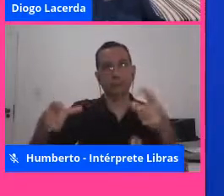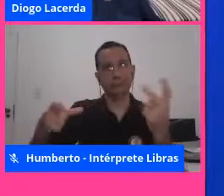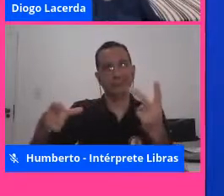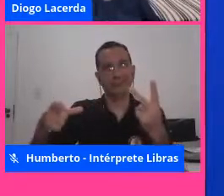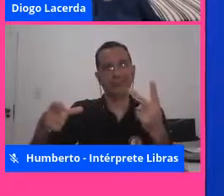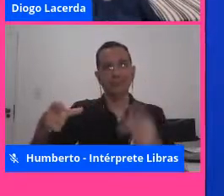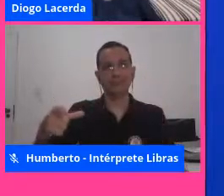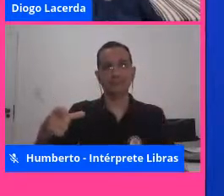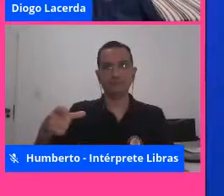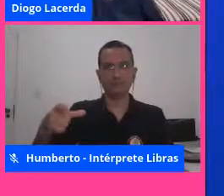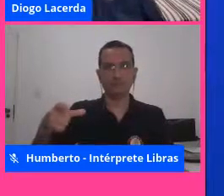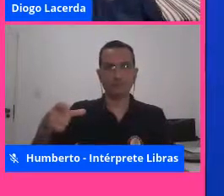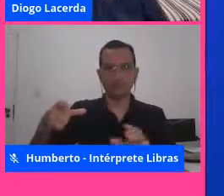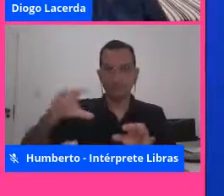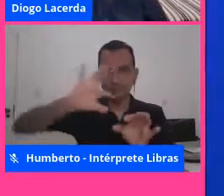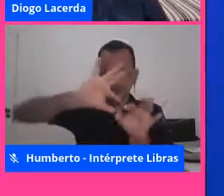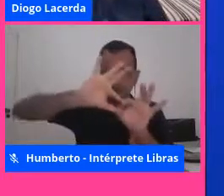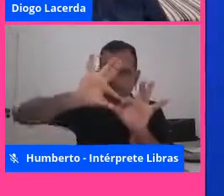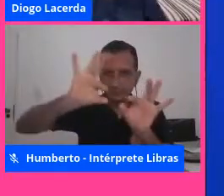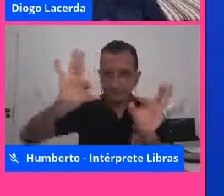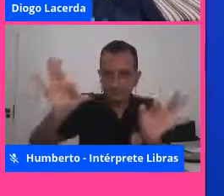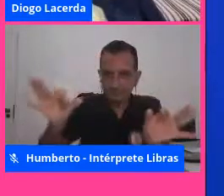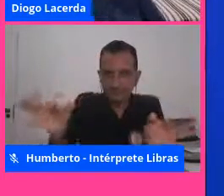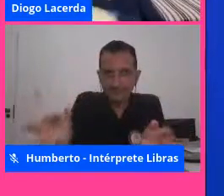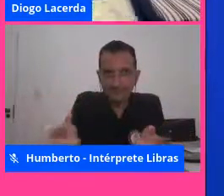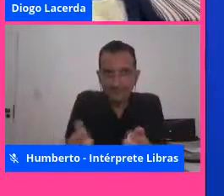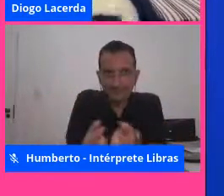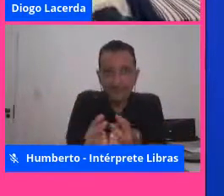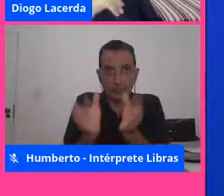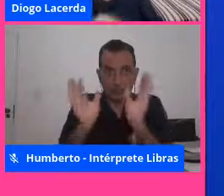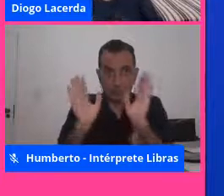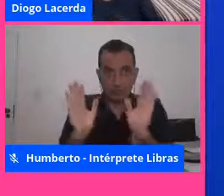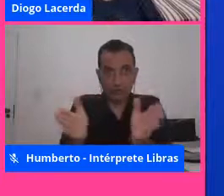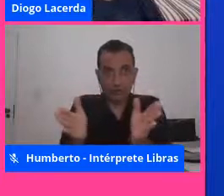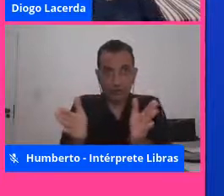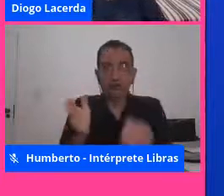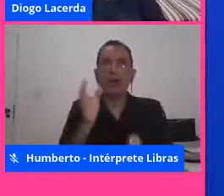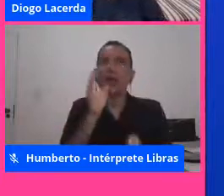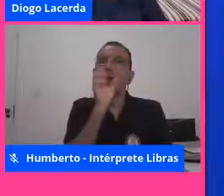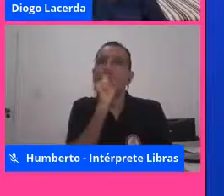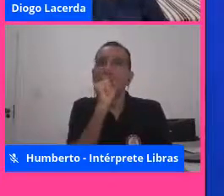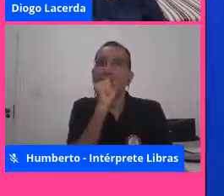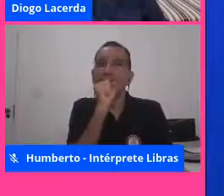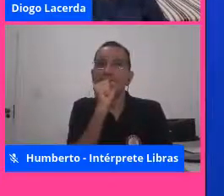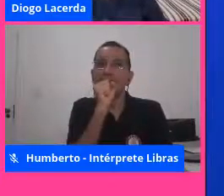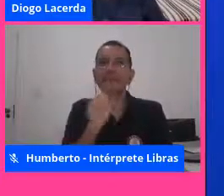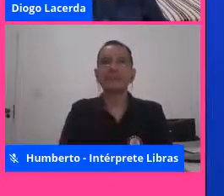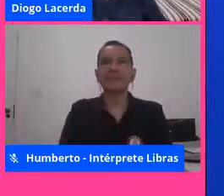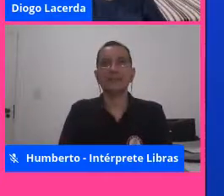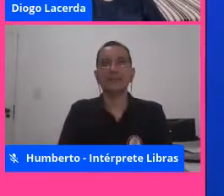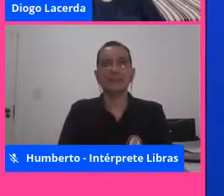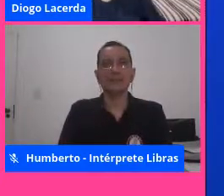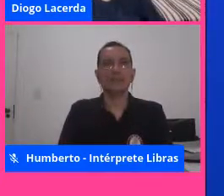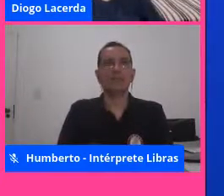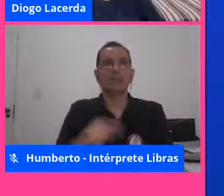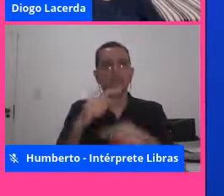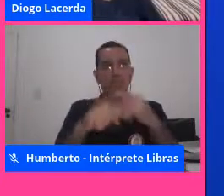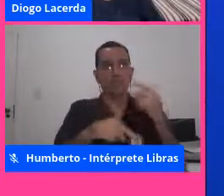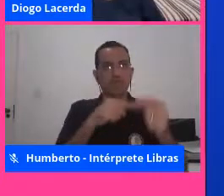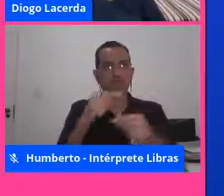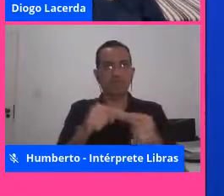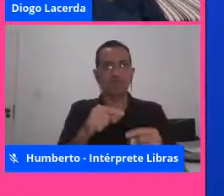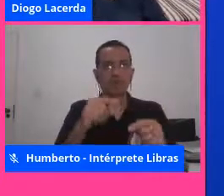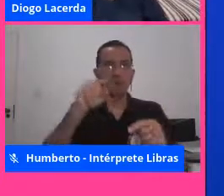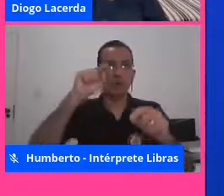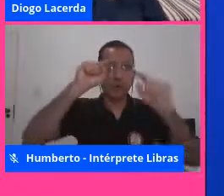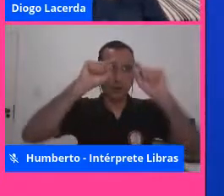você tiver esse círculo mais externo, esse círculo laranja que está na foto, você vem nessa ferramenta aqui de